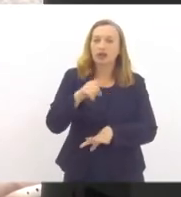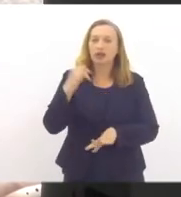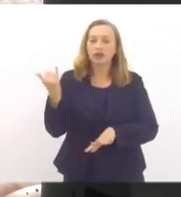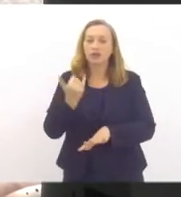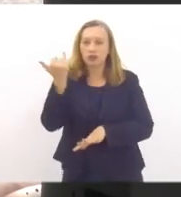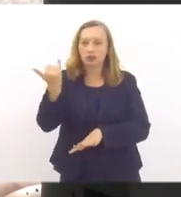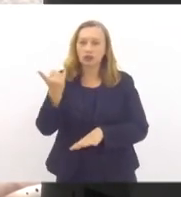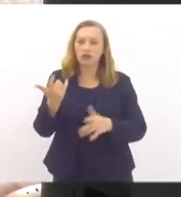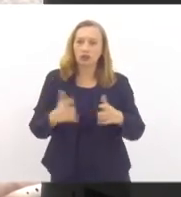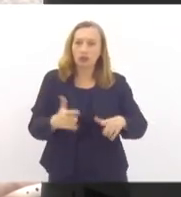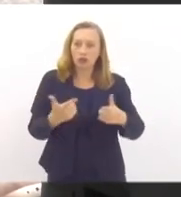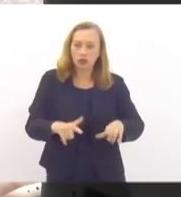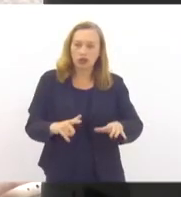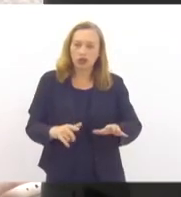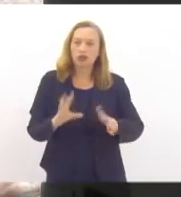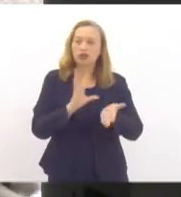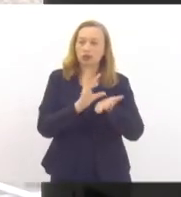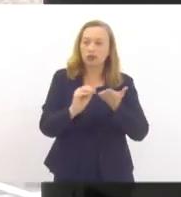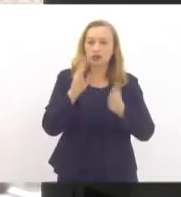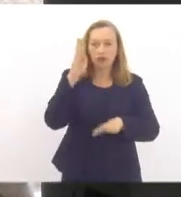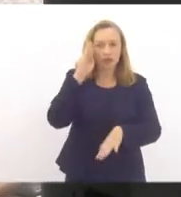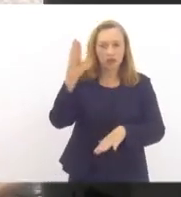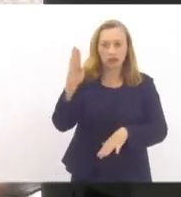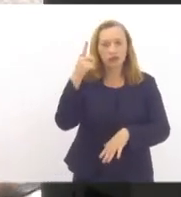como espaço de abrir pautas fundamentais,